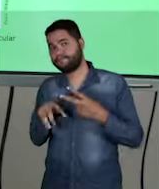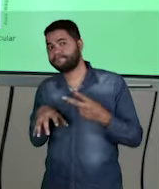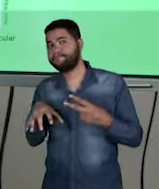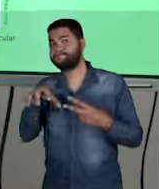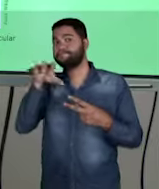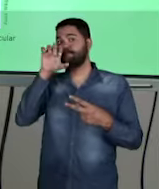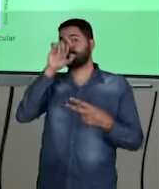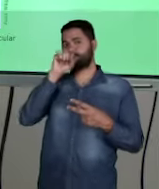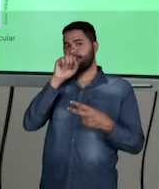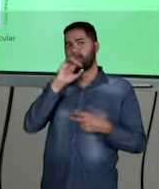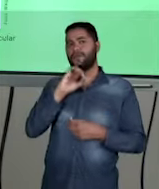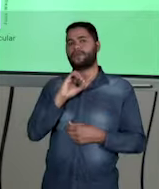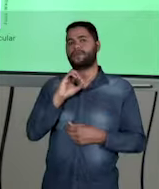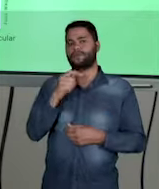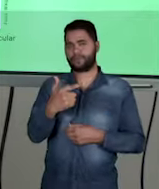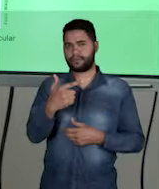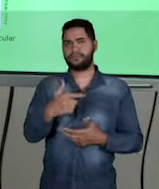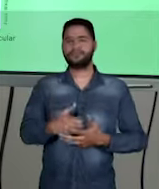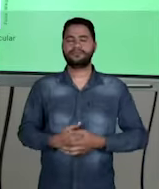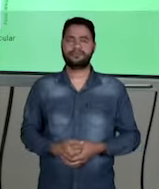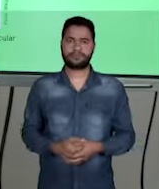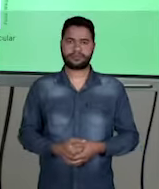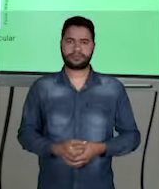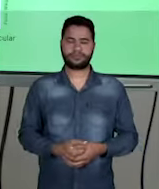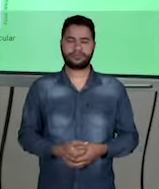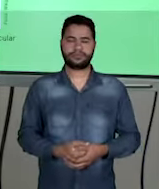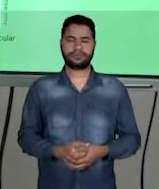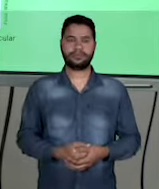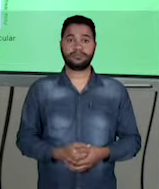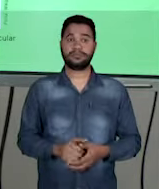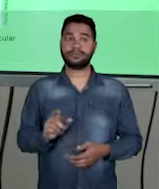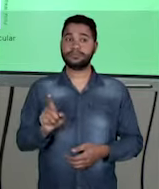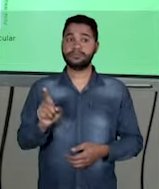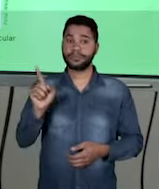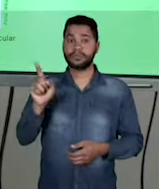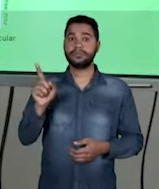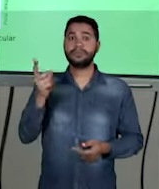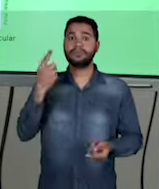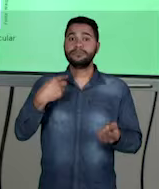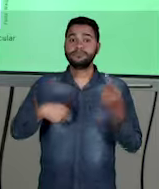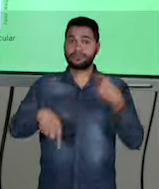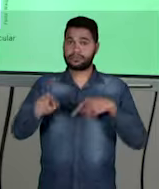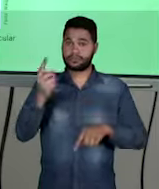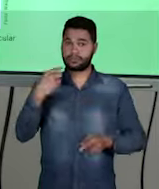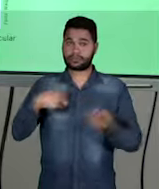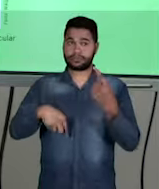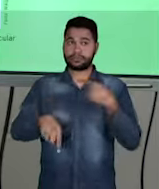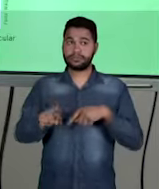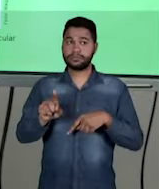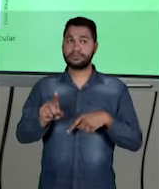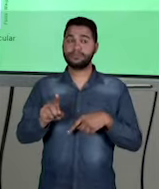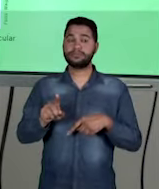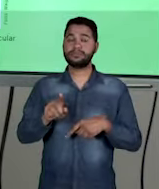de volta o oxigênio. Então, esse sistema todo aqui é chamado de sistema